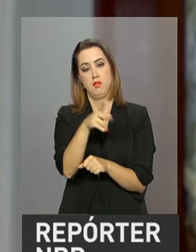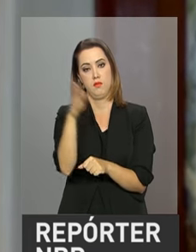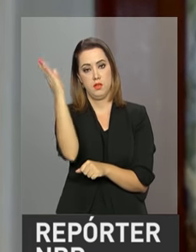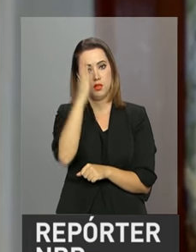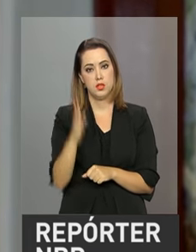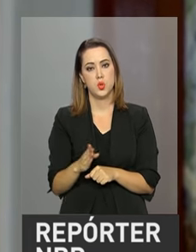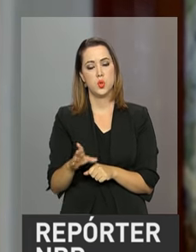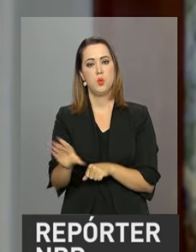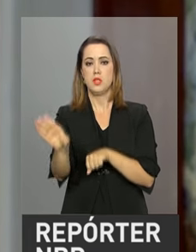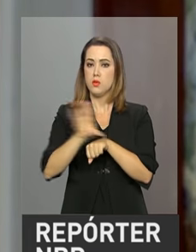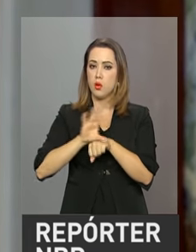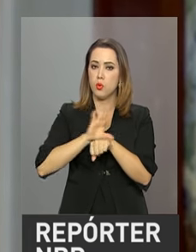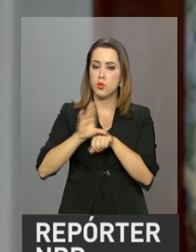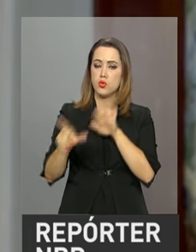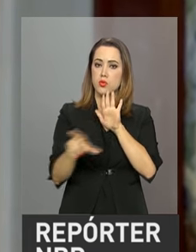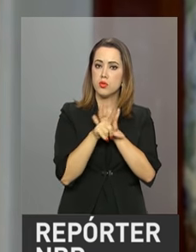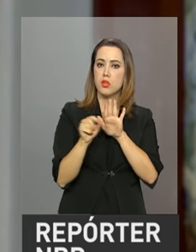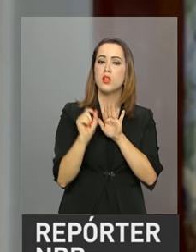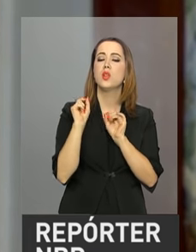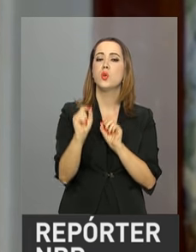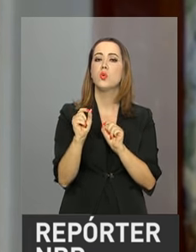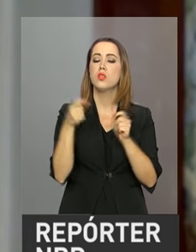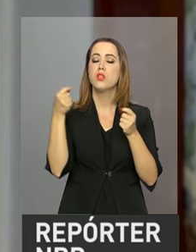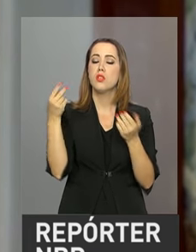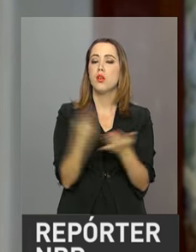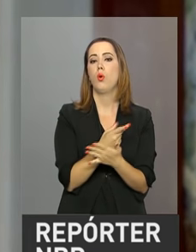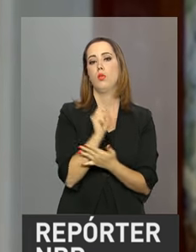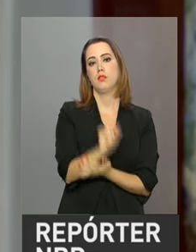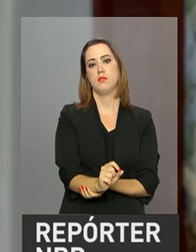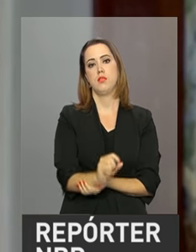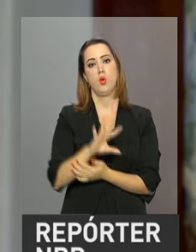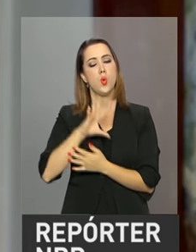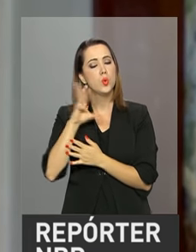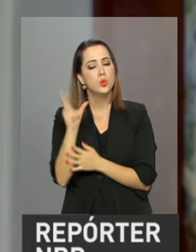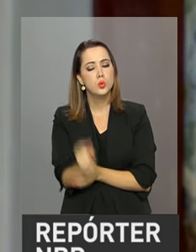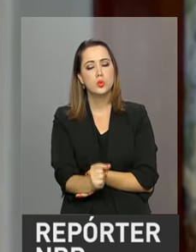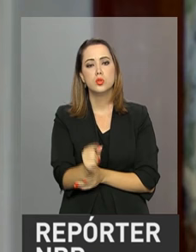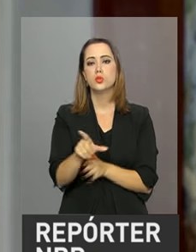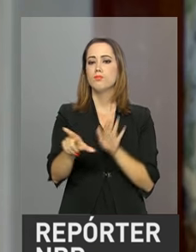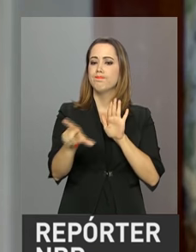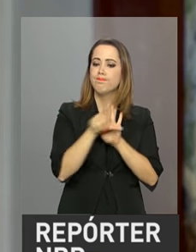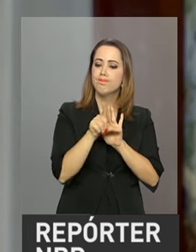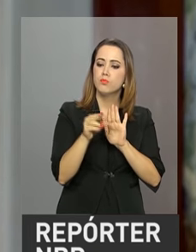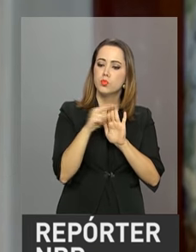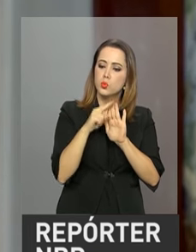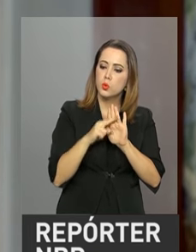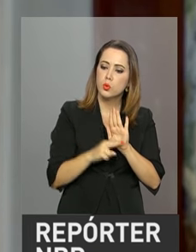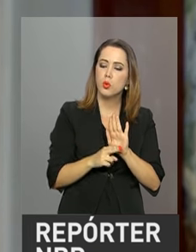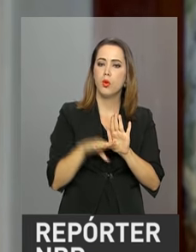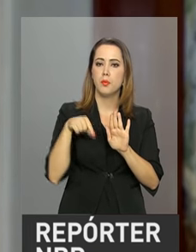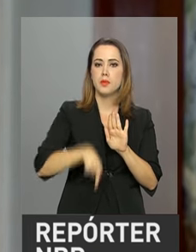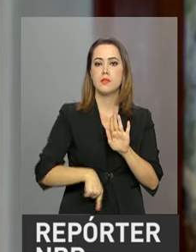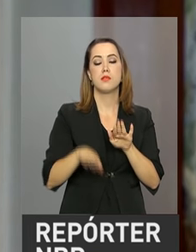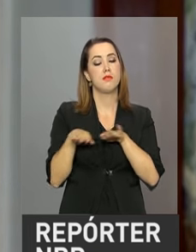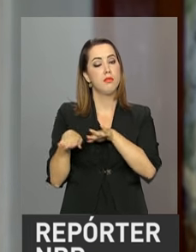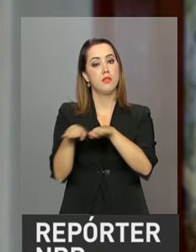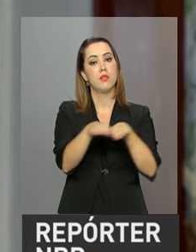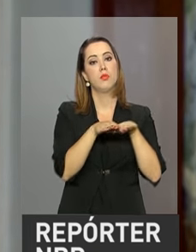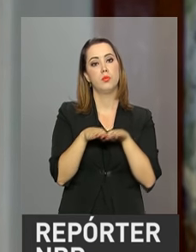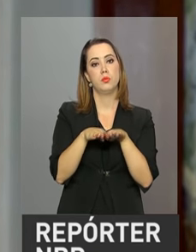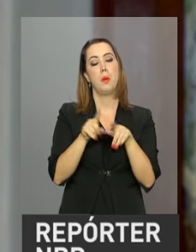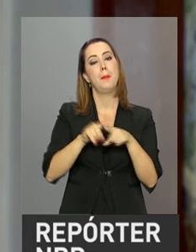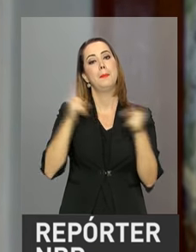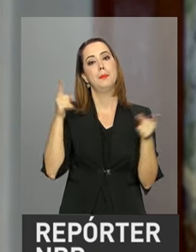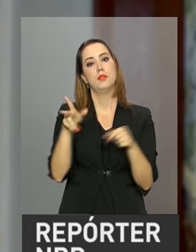Constituição, das leis e daquilo que aconteceu. Tudo dentro das estritas normas da democracia. Mais ainda, a